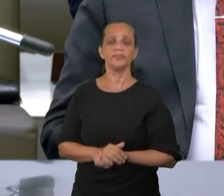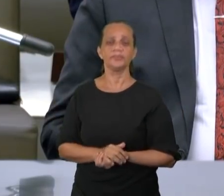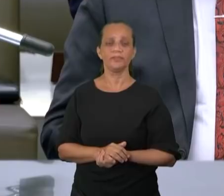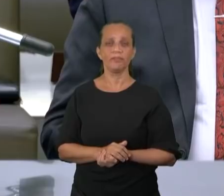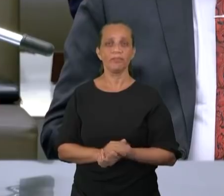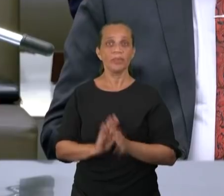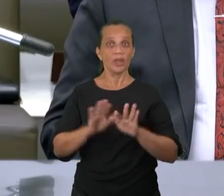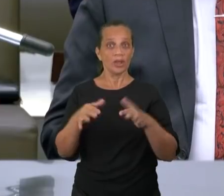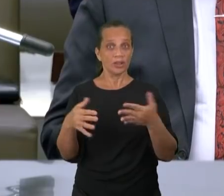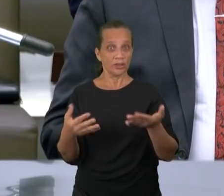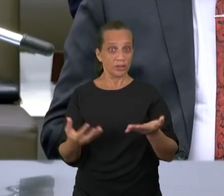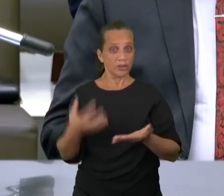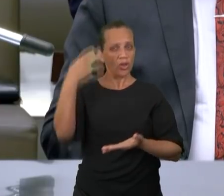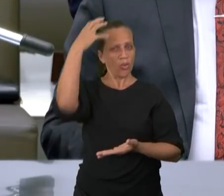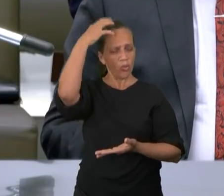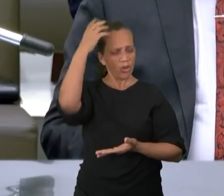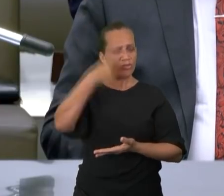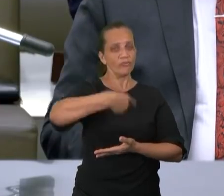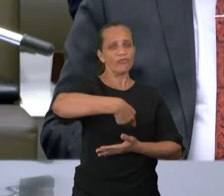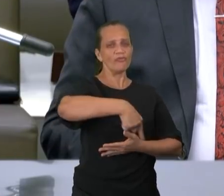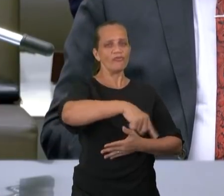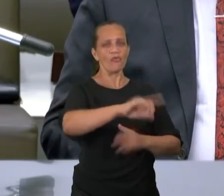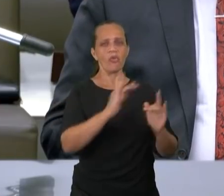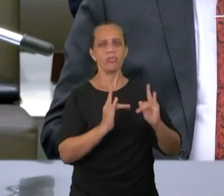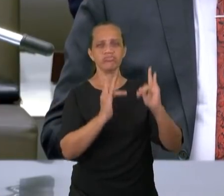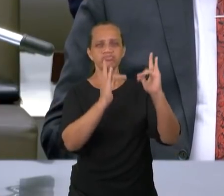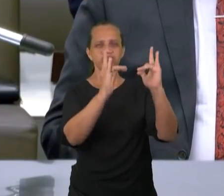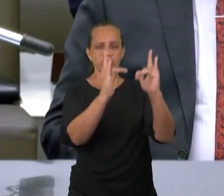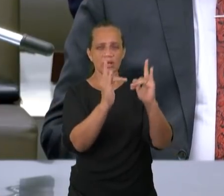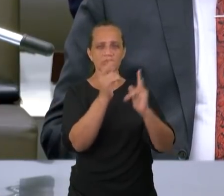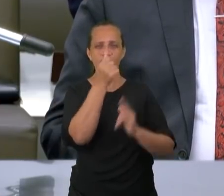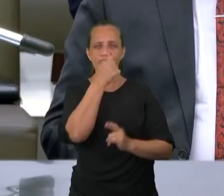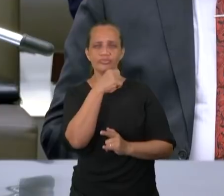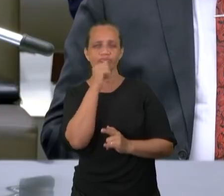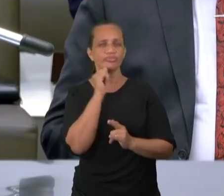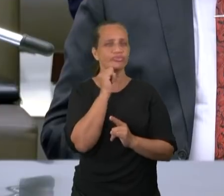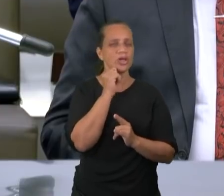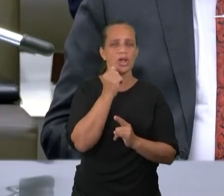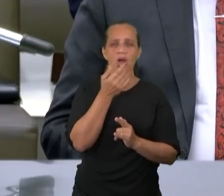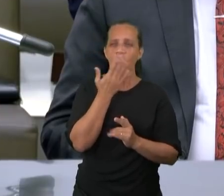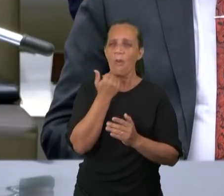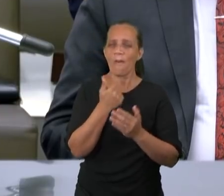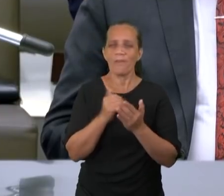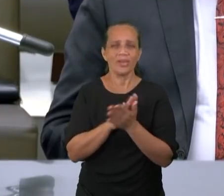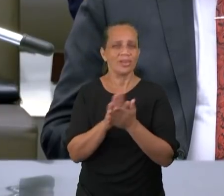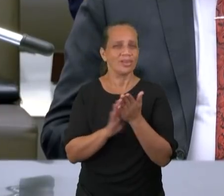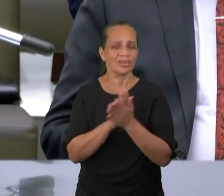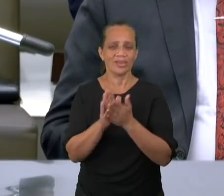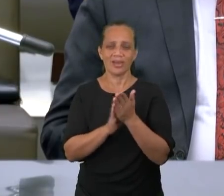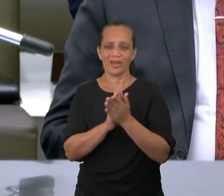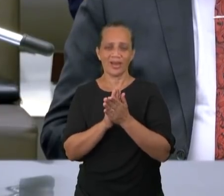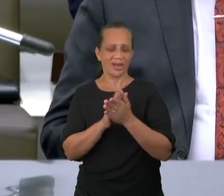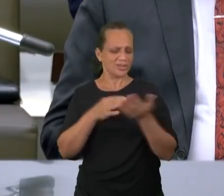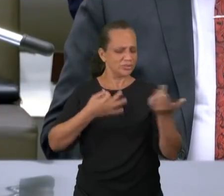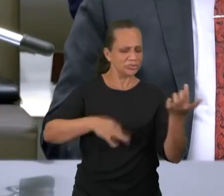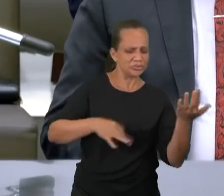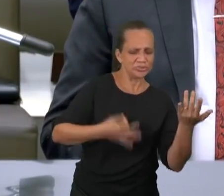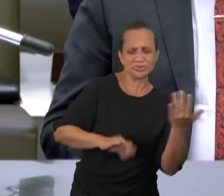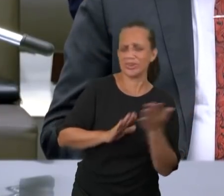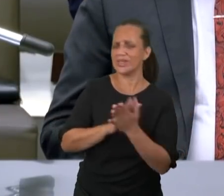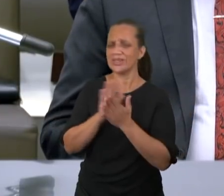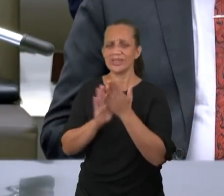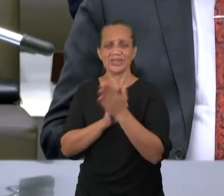Então o rei dirigiu-se para seu palácio e passou a noite em jejum e não deixou trazer à sua presença instrumentos de música